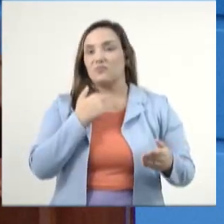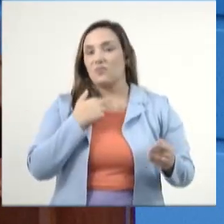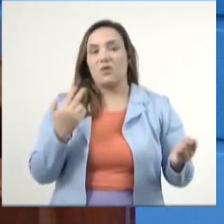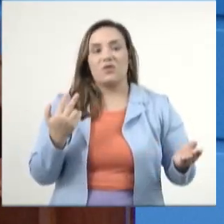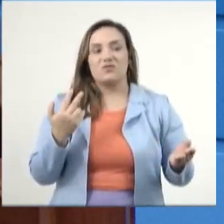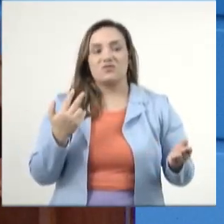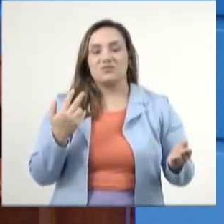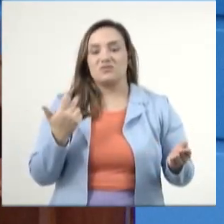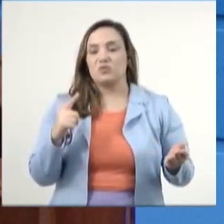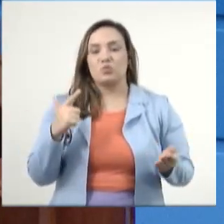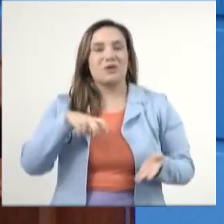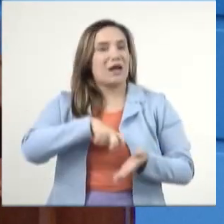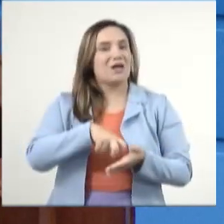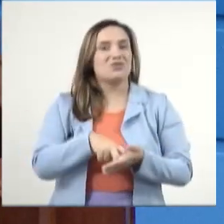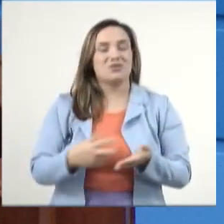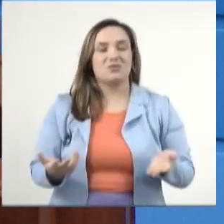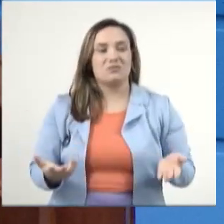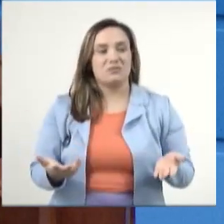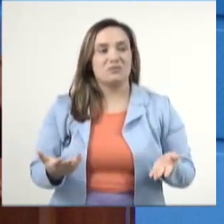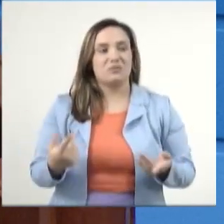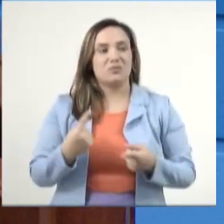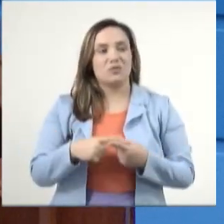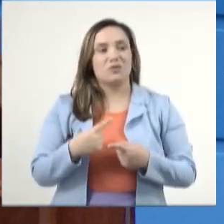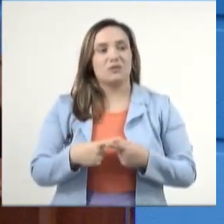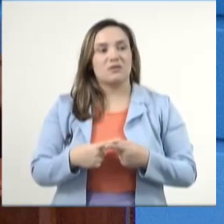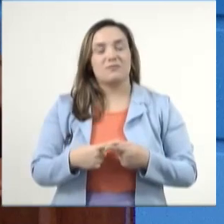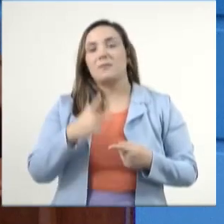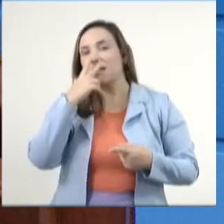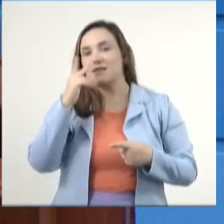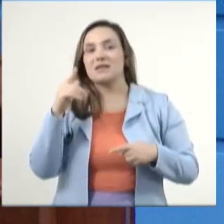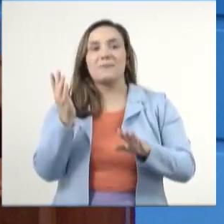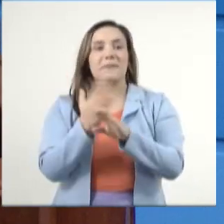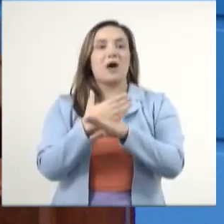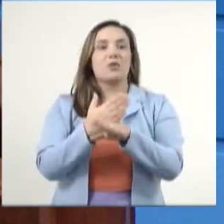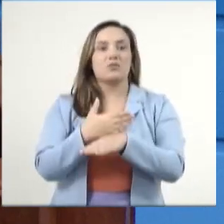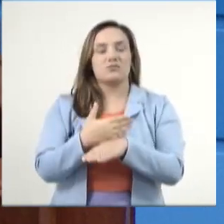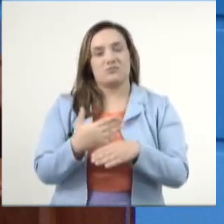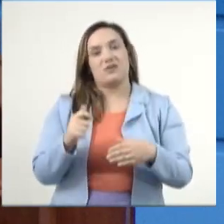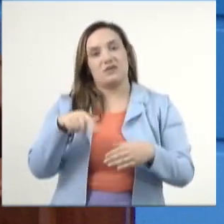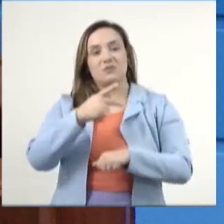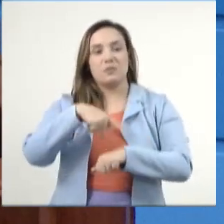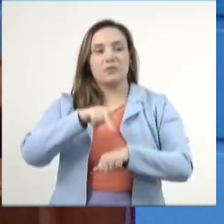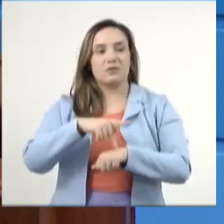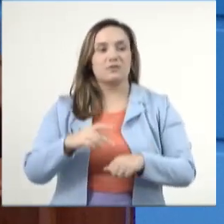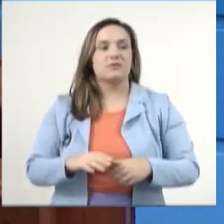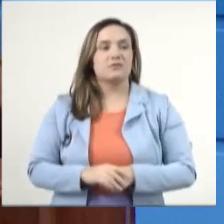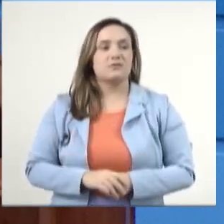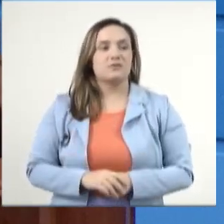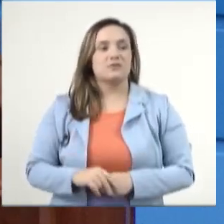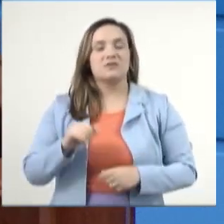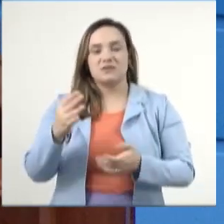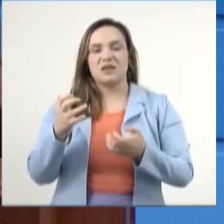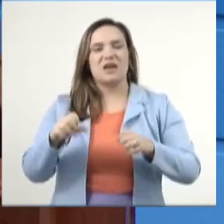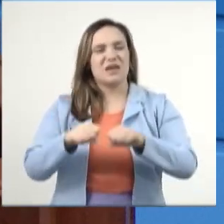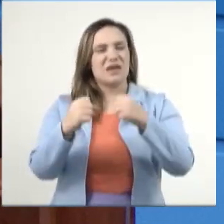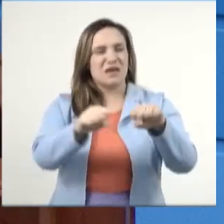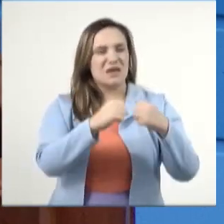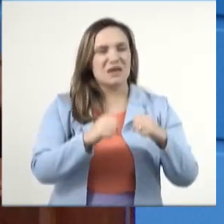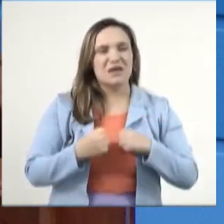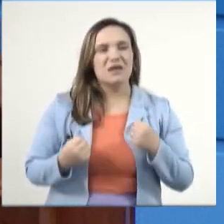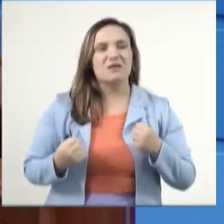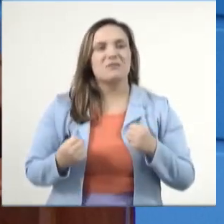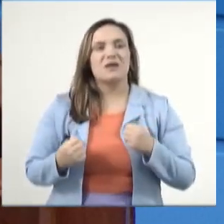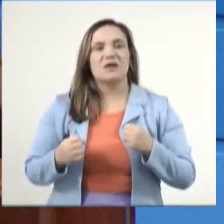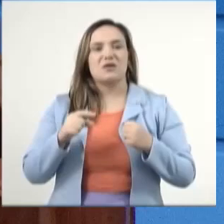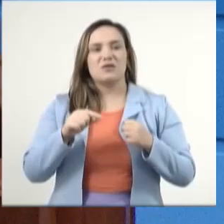ficar impune. Senão, deputado Pedro Ossian, vira bagunça no país. Quem quer ir lá destruir a sede